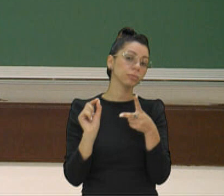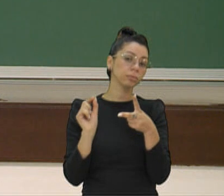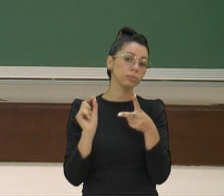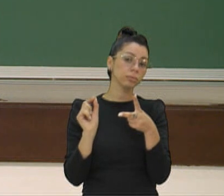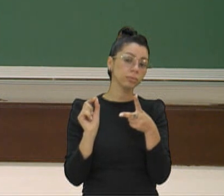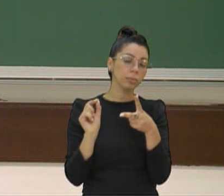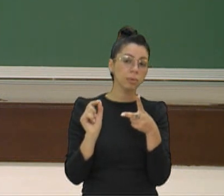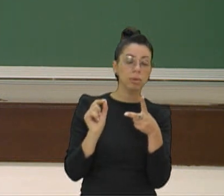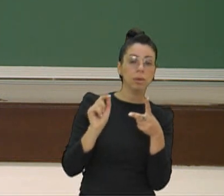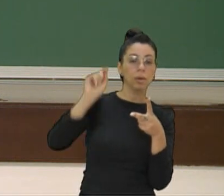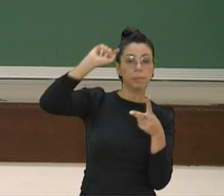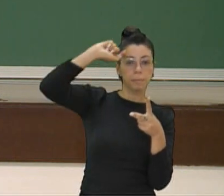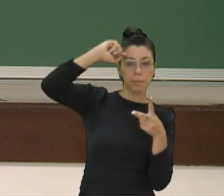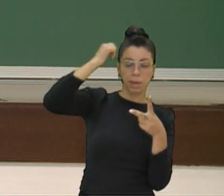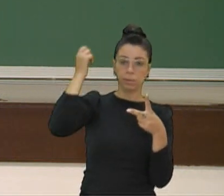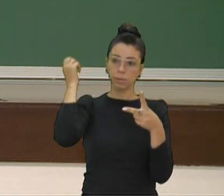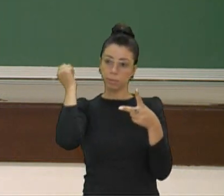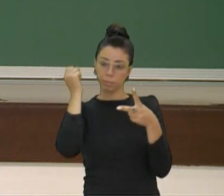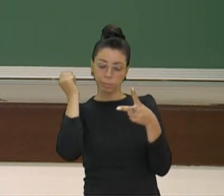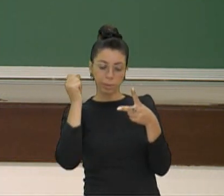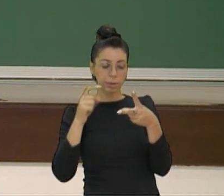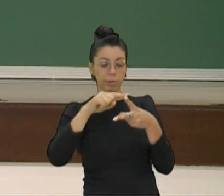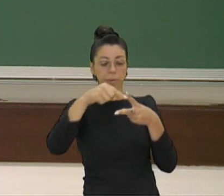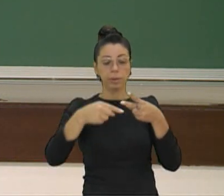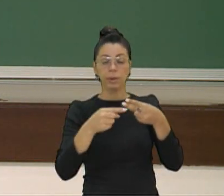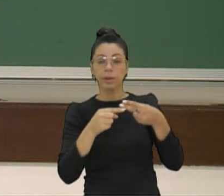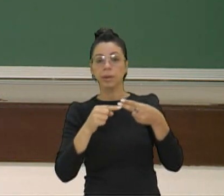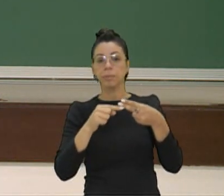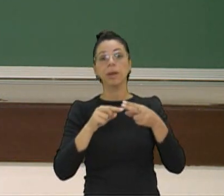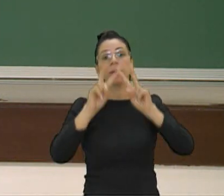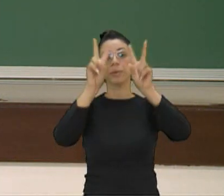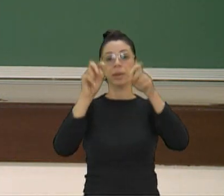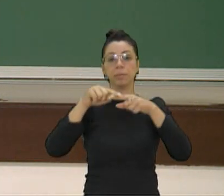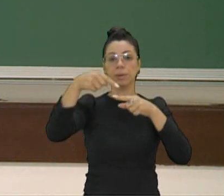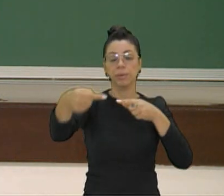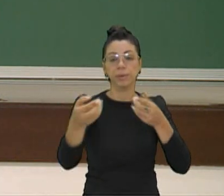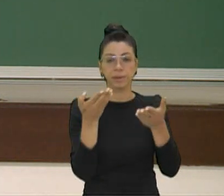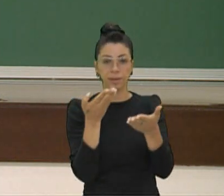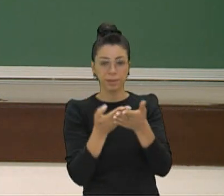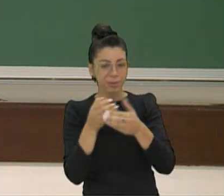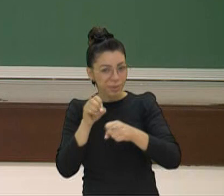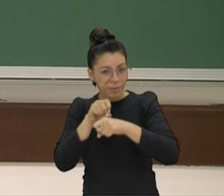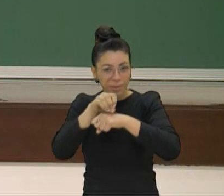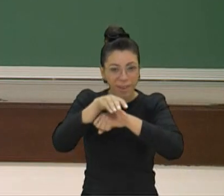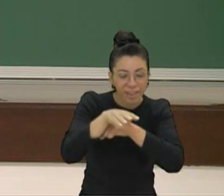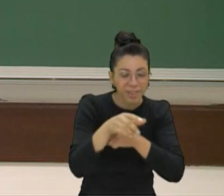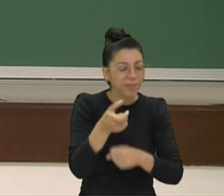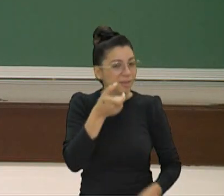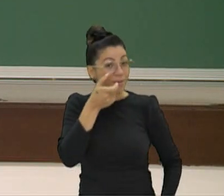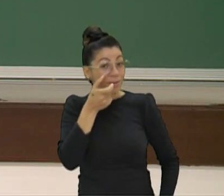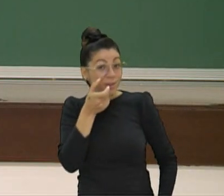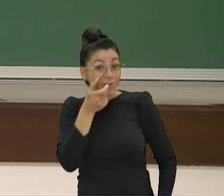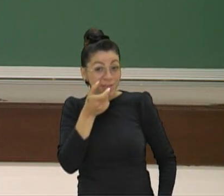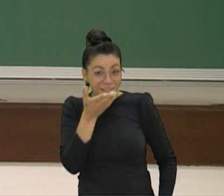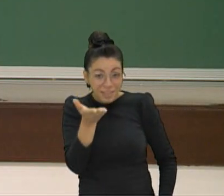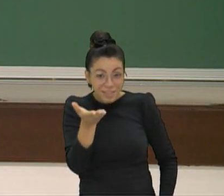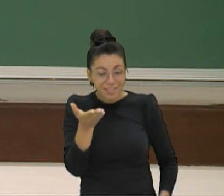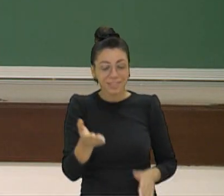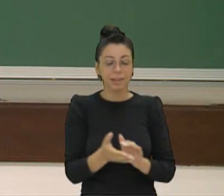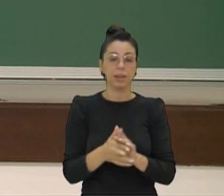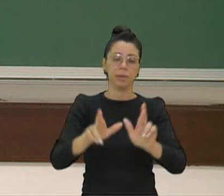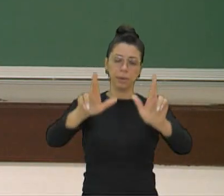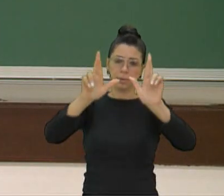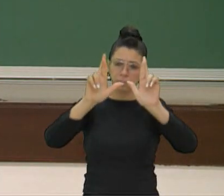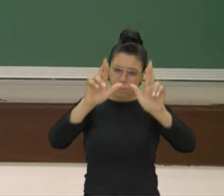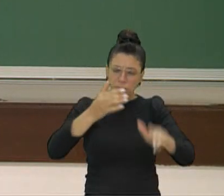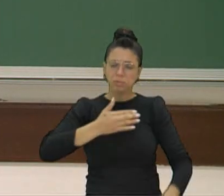ao preto e branco. Mas isso é o assunto da nossa próxima aula. Vou deixar só de curiosidade para vocês. Espero que